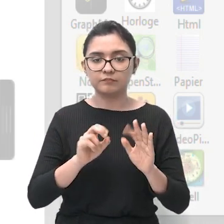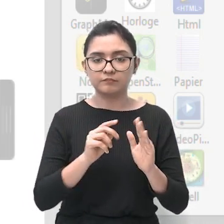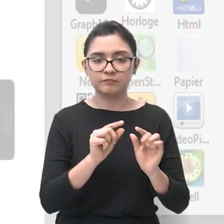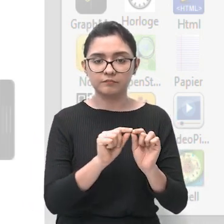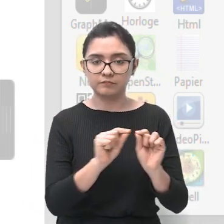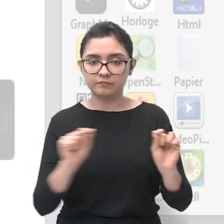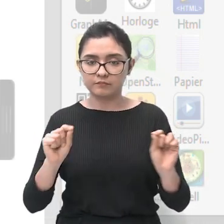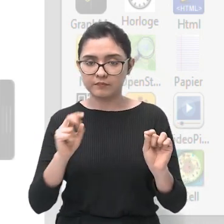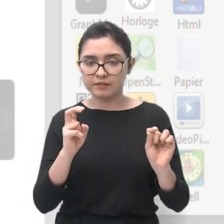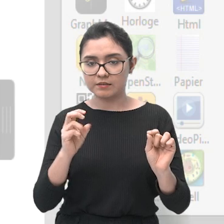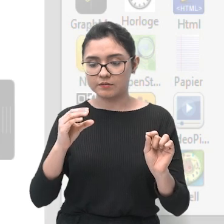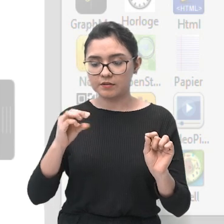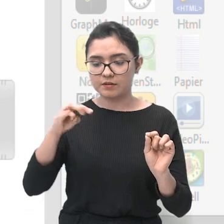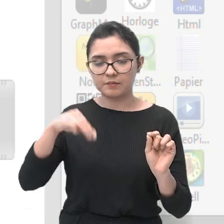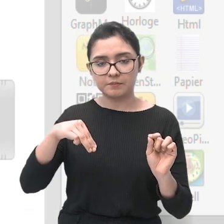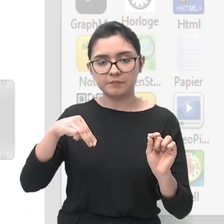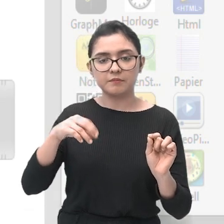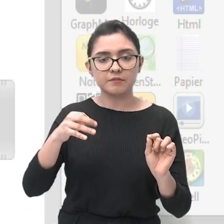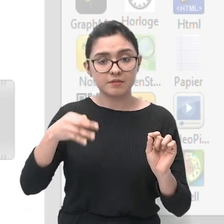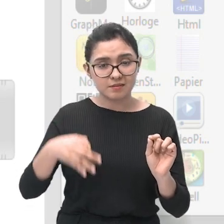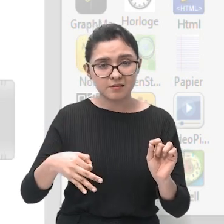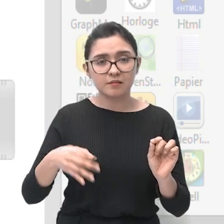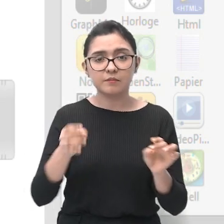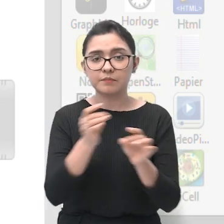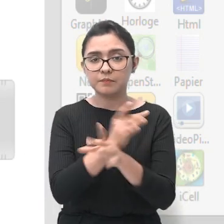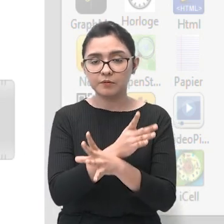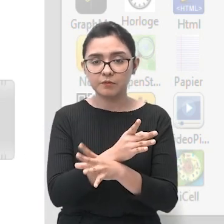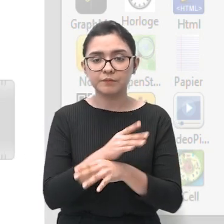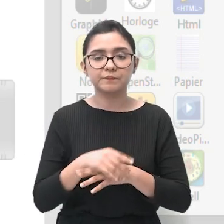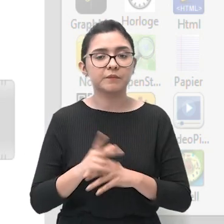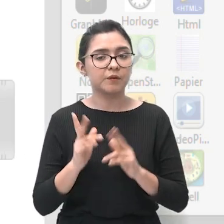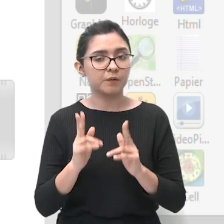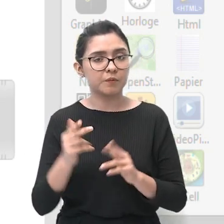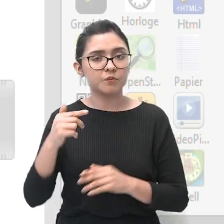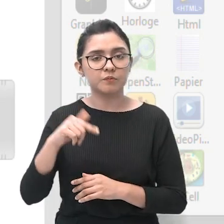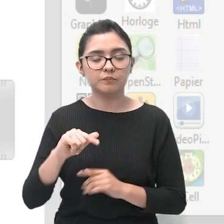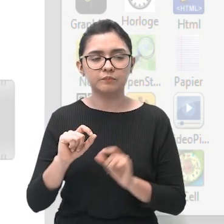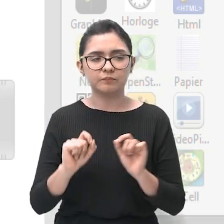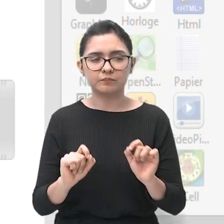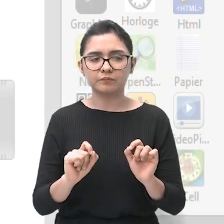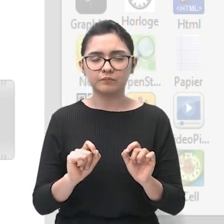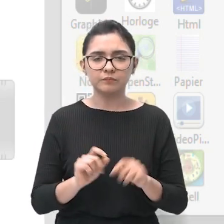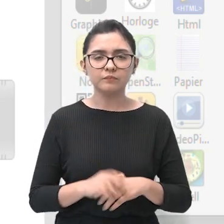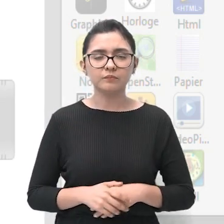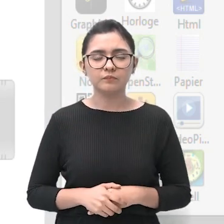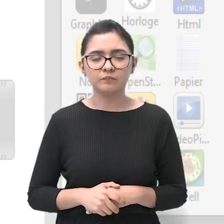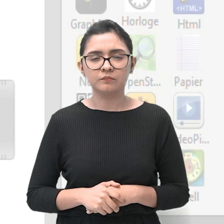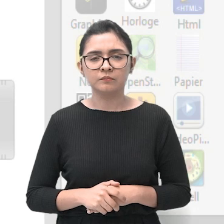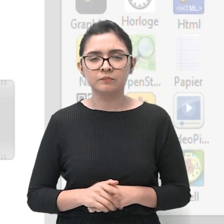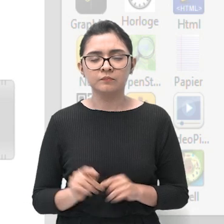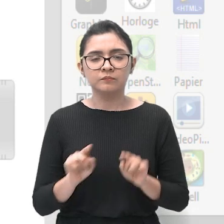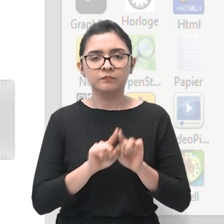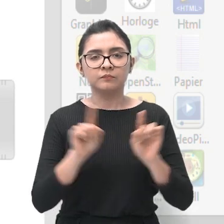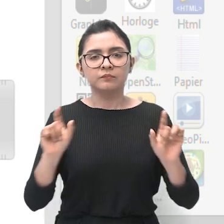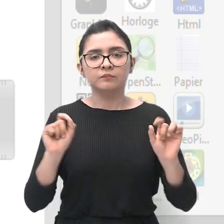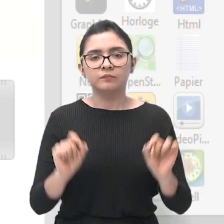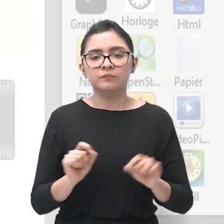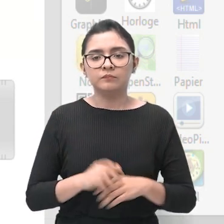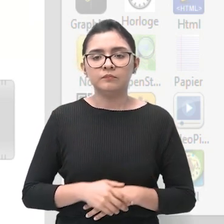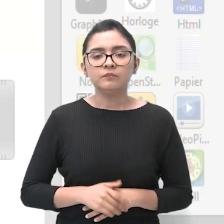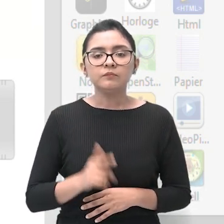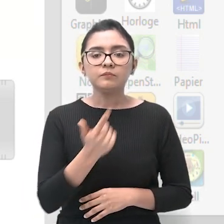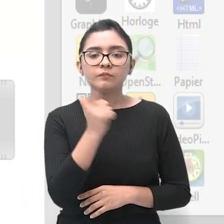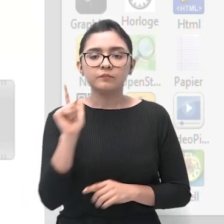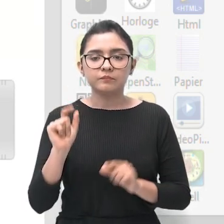centímetros. Beleza, graduou. Vamos fazer o mesmo procedimento, só que agora na outra extremidade. Olha